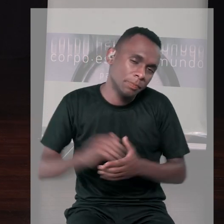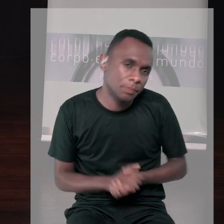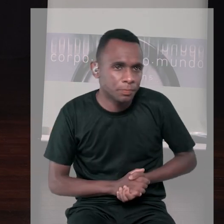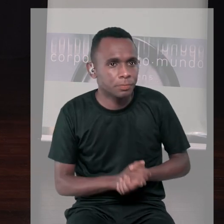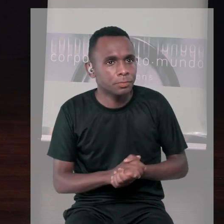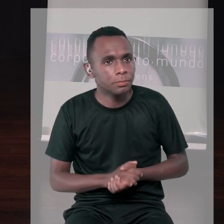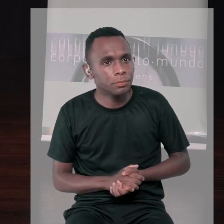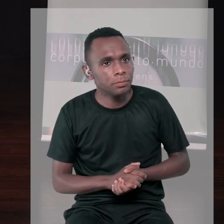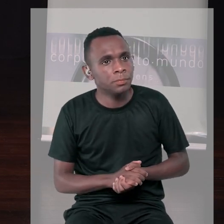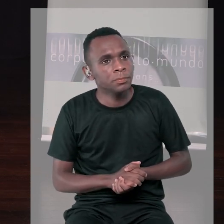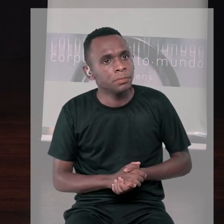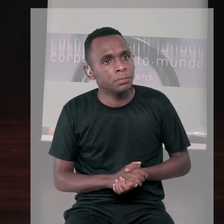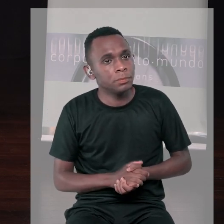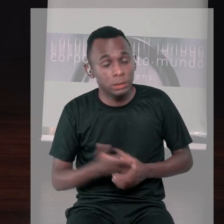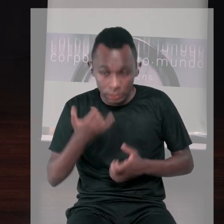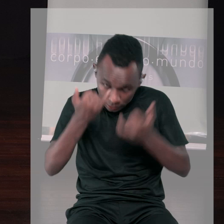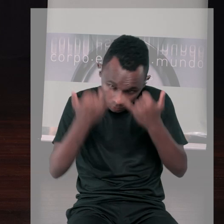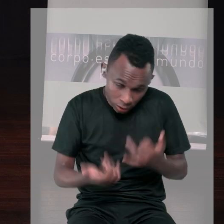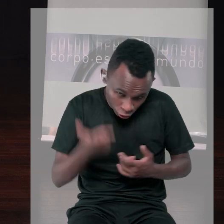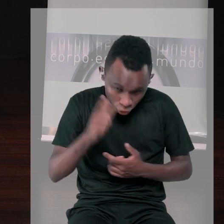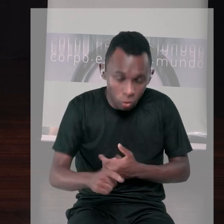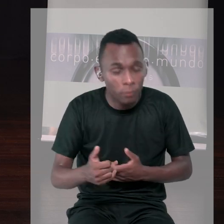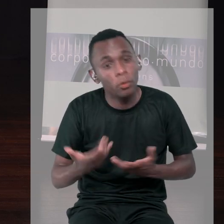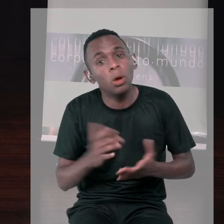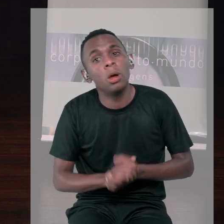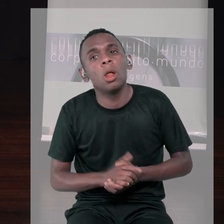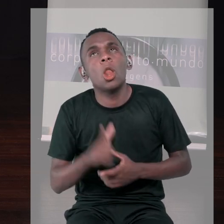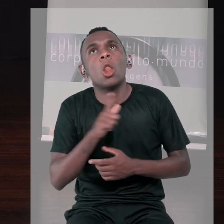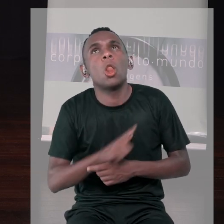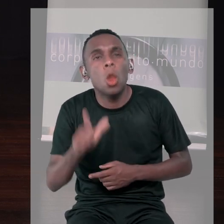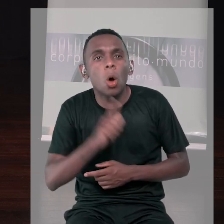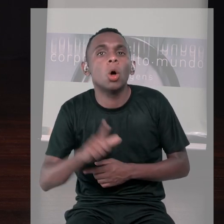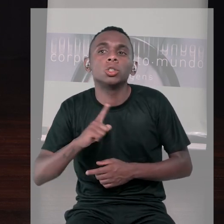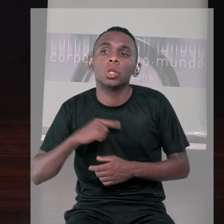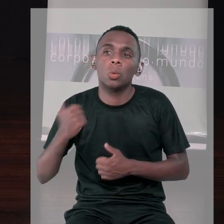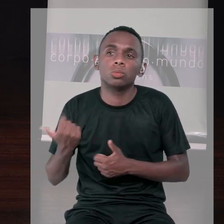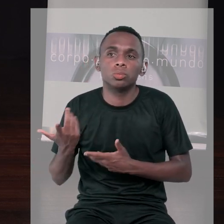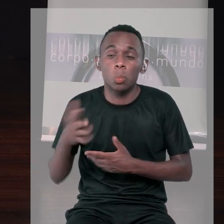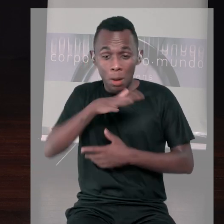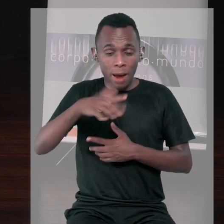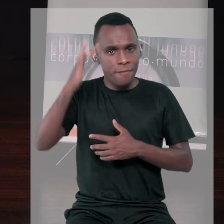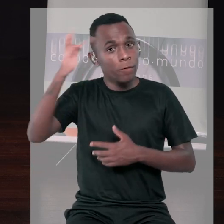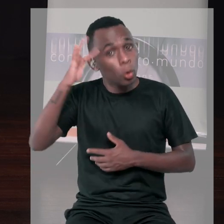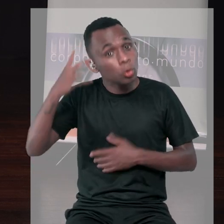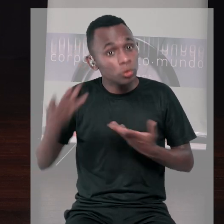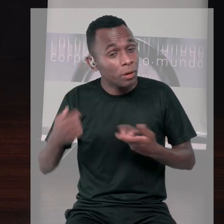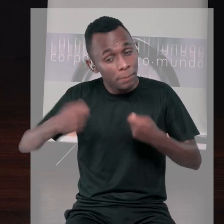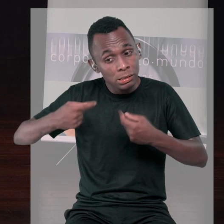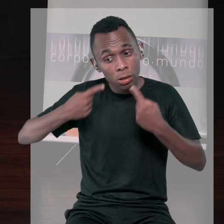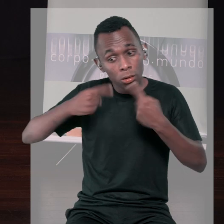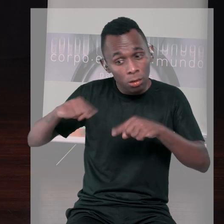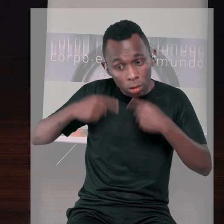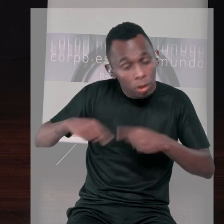né, quando eu digo isso, obviamente eu estou tomando uma posição filosófica, que é totalmente passiva de críticas e de ser contrariada. Exatamente porque